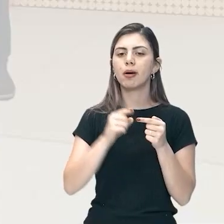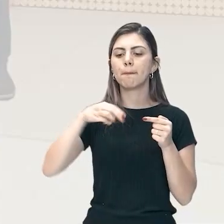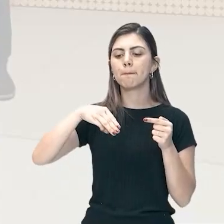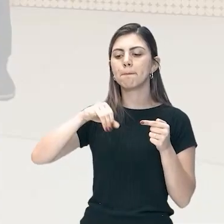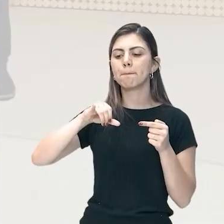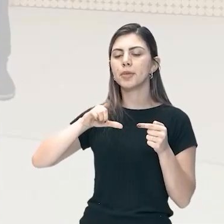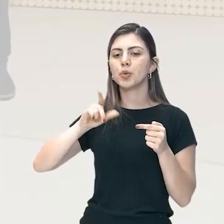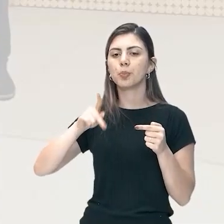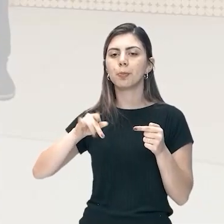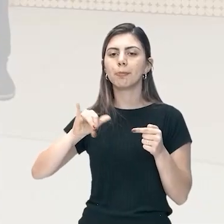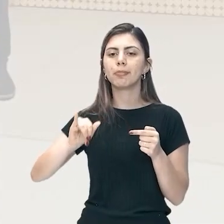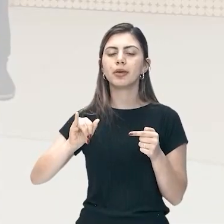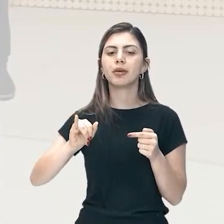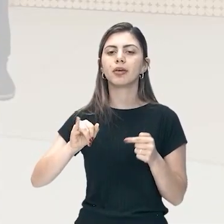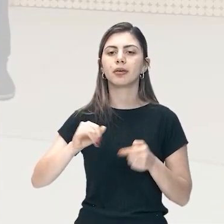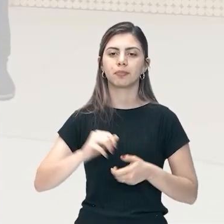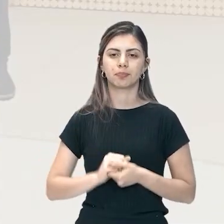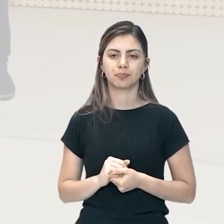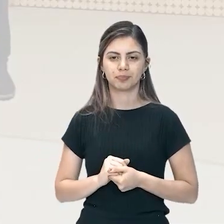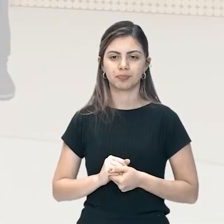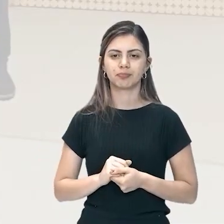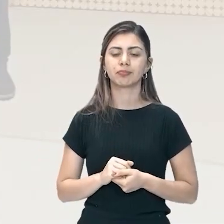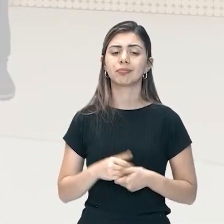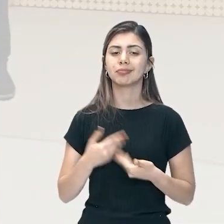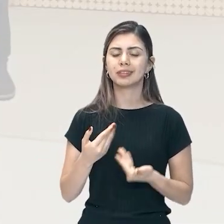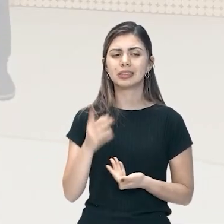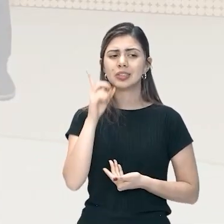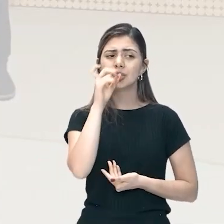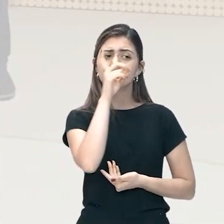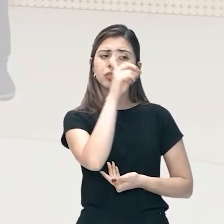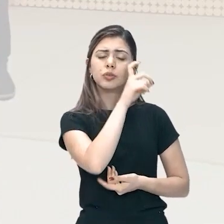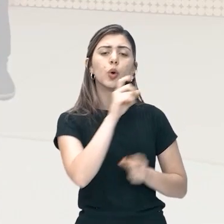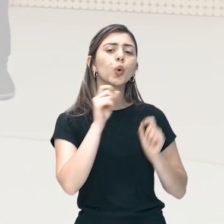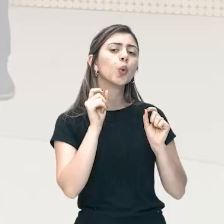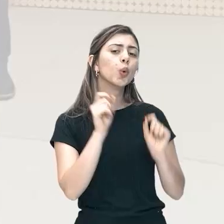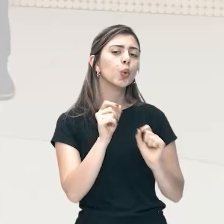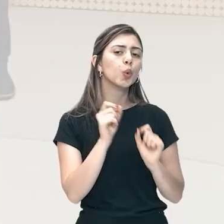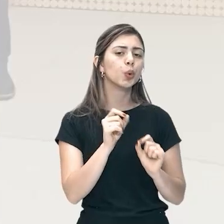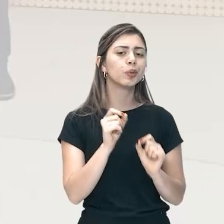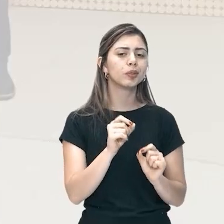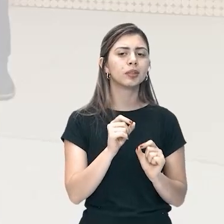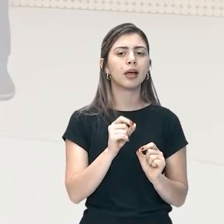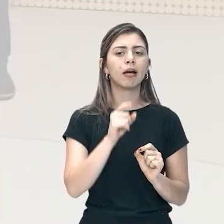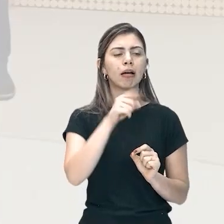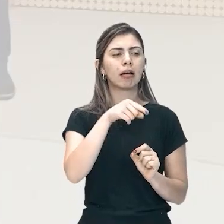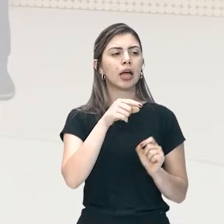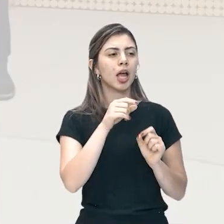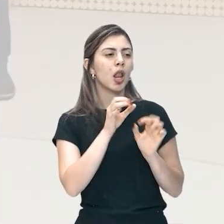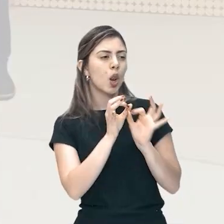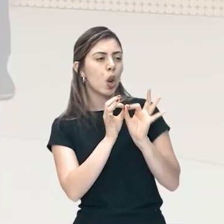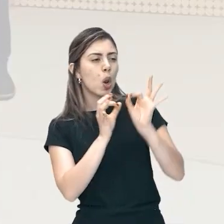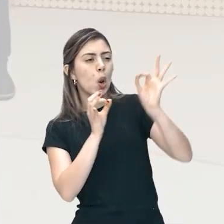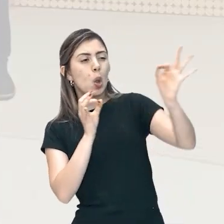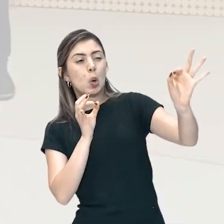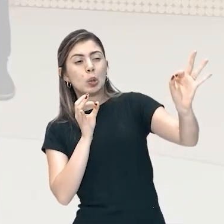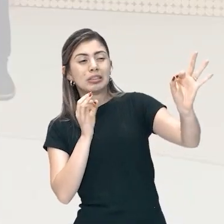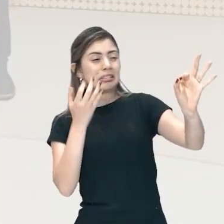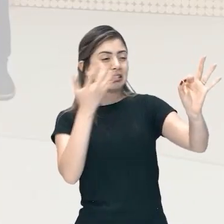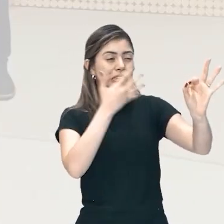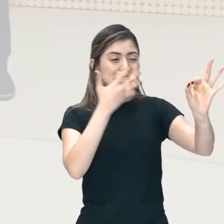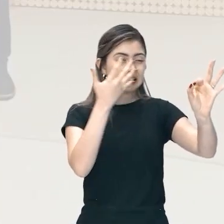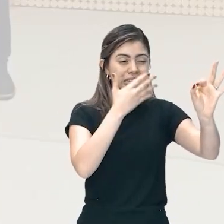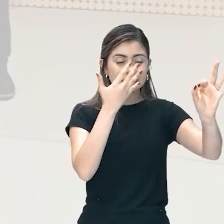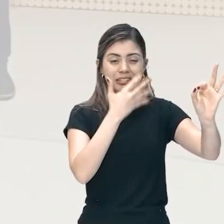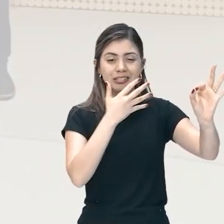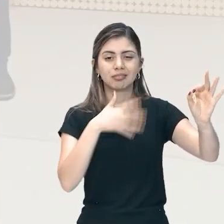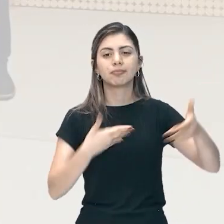da miopia, tá, gente? A dificuldade da miopia é a dificuldade de enxergar alguma coisa que está longe. Observem